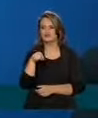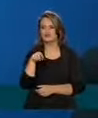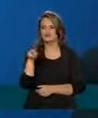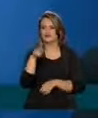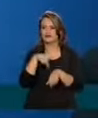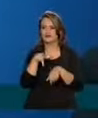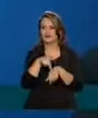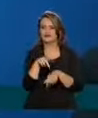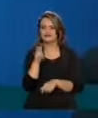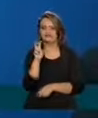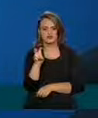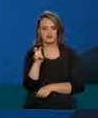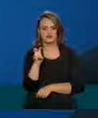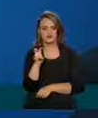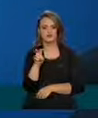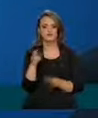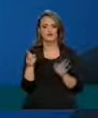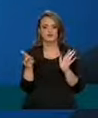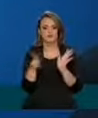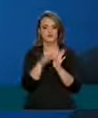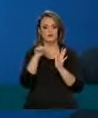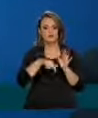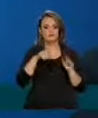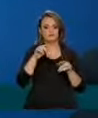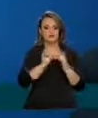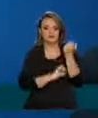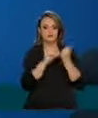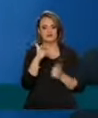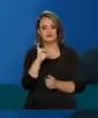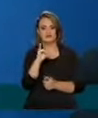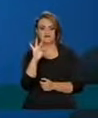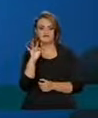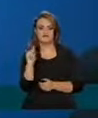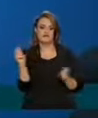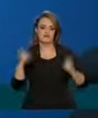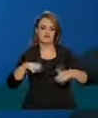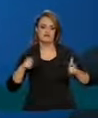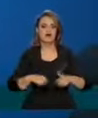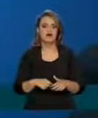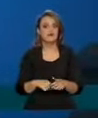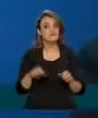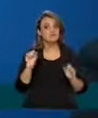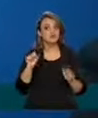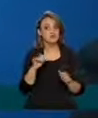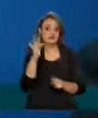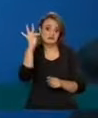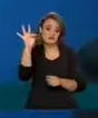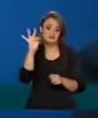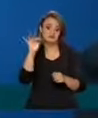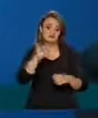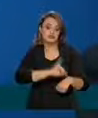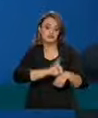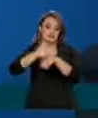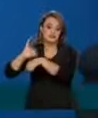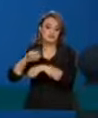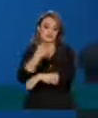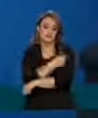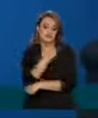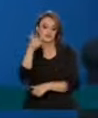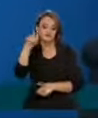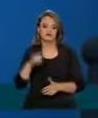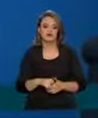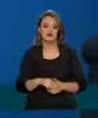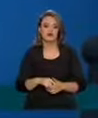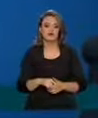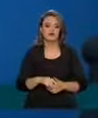mundo que passa a produzir Ufa e brevemente nós podemos até exportando pensar vacina